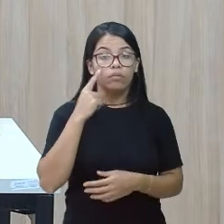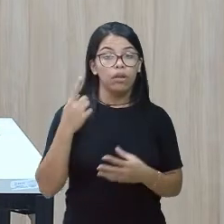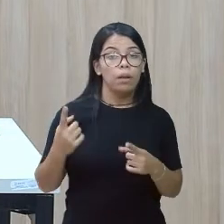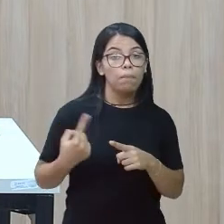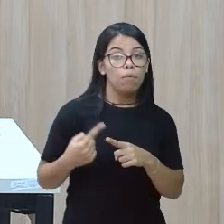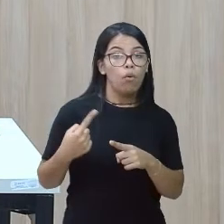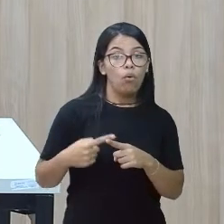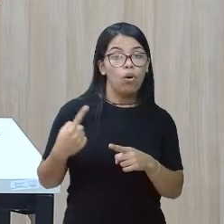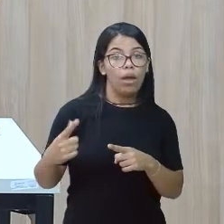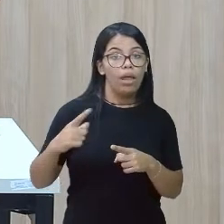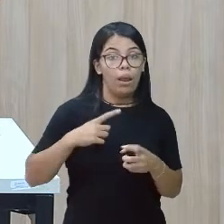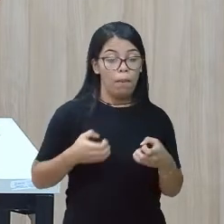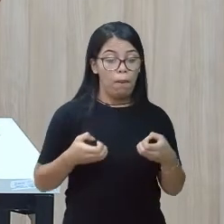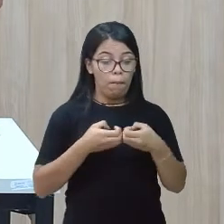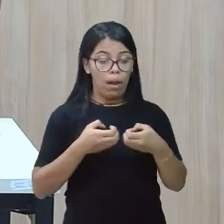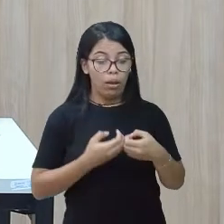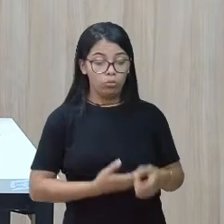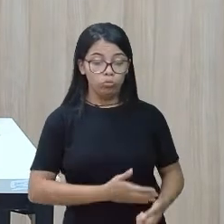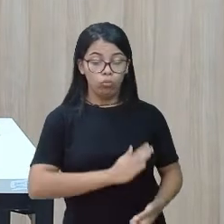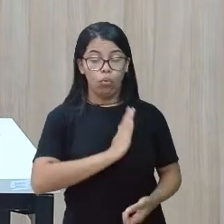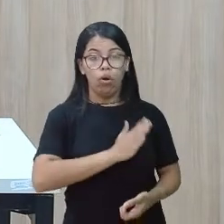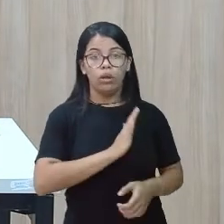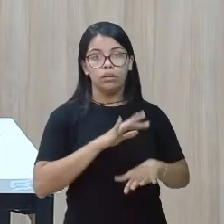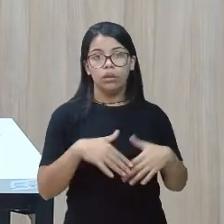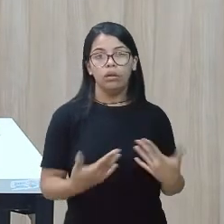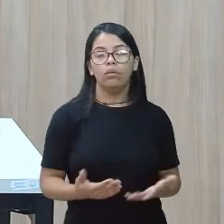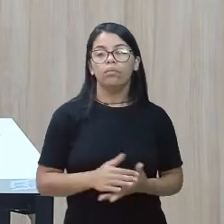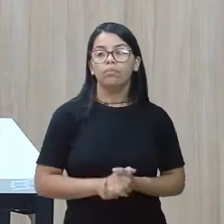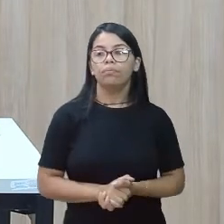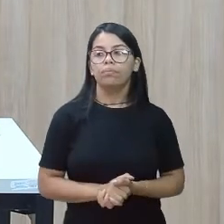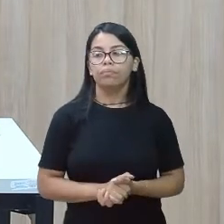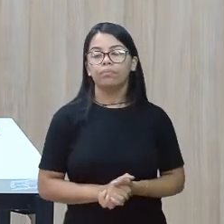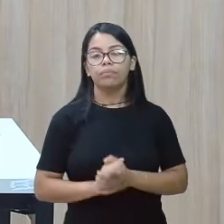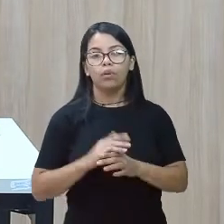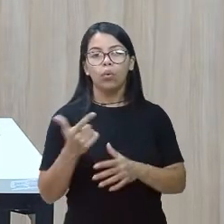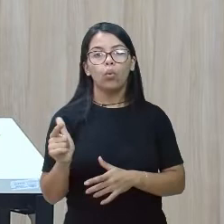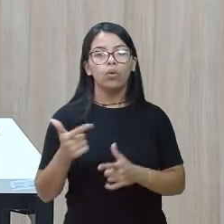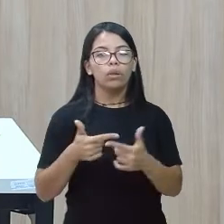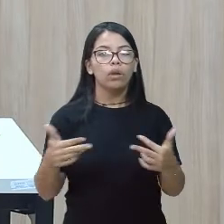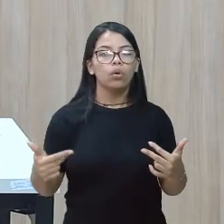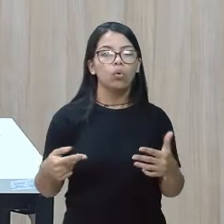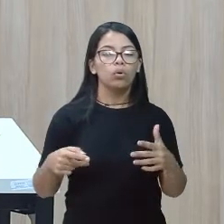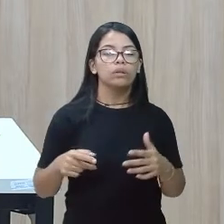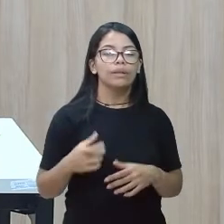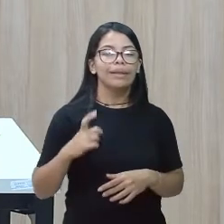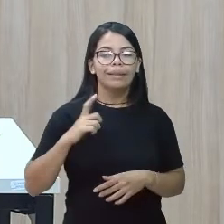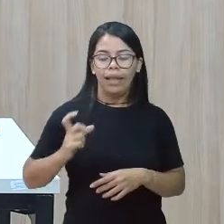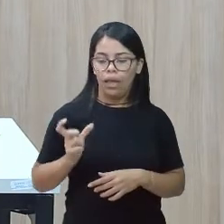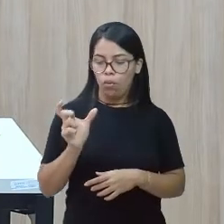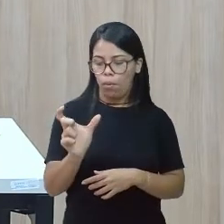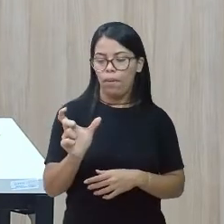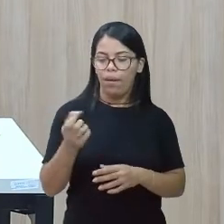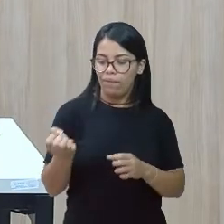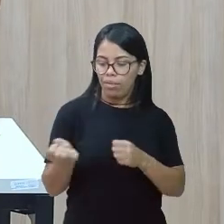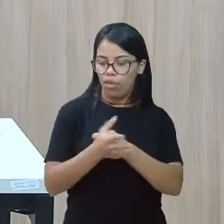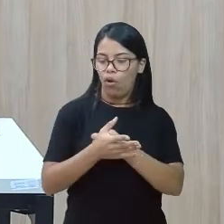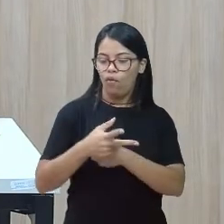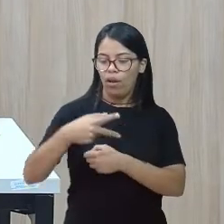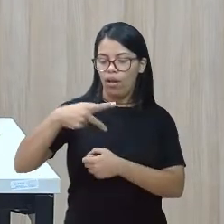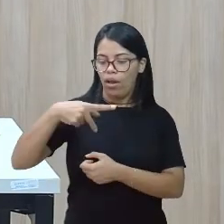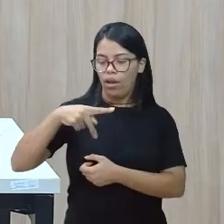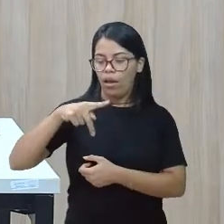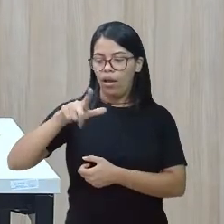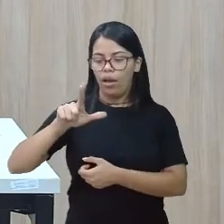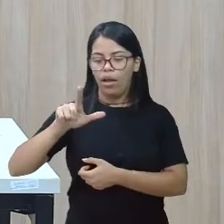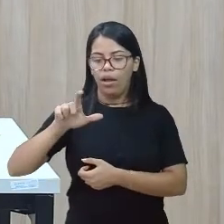pode adiantar aí como uma pesquisa. Então, outra coisa em relação, apareceu uma palavra nova, pleura, né? Então,